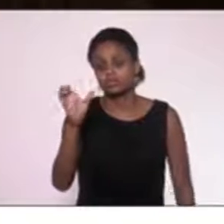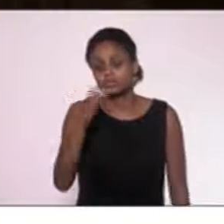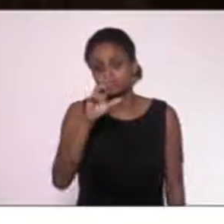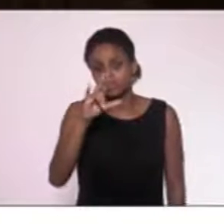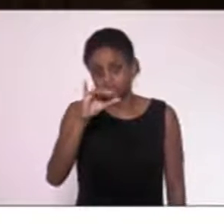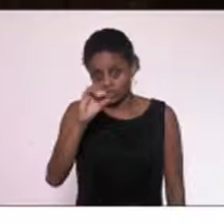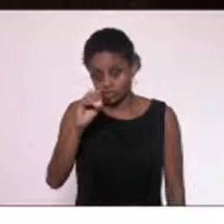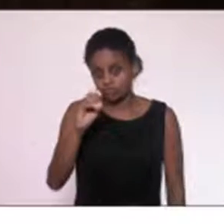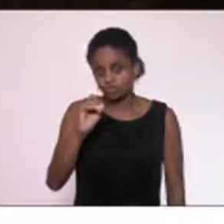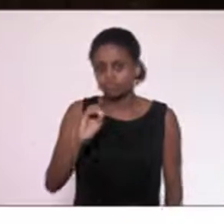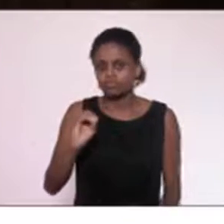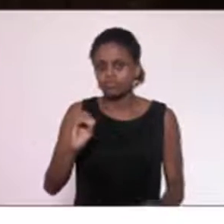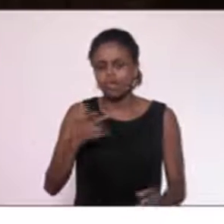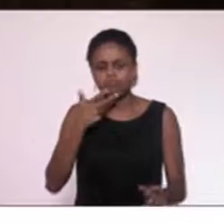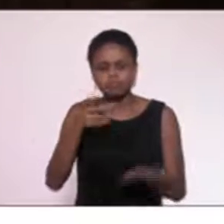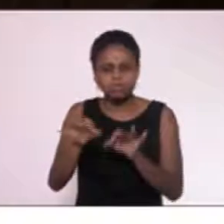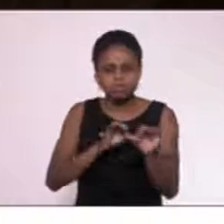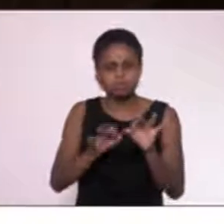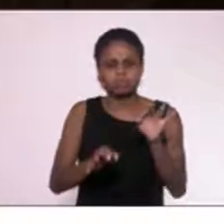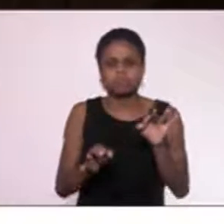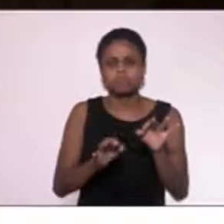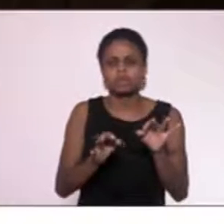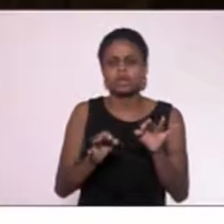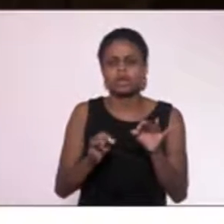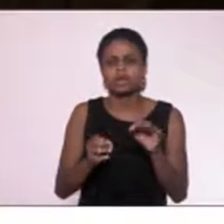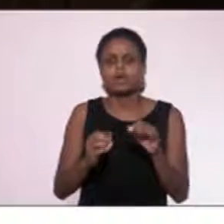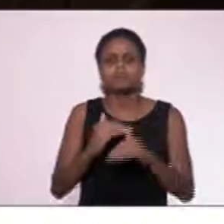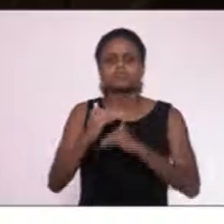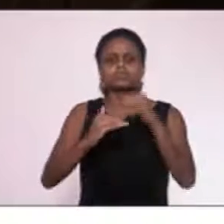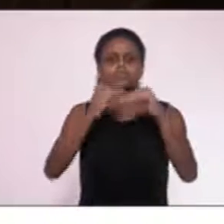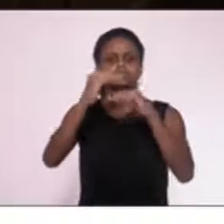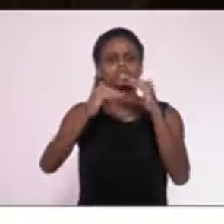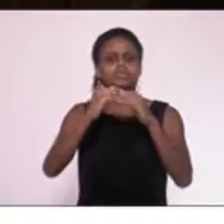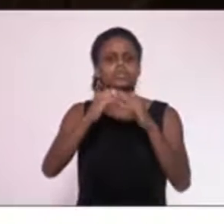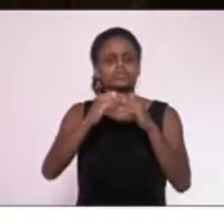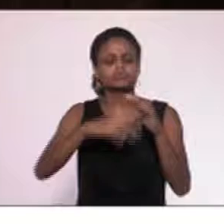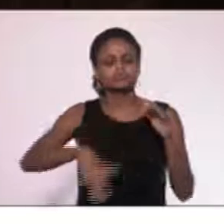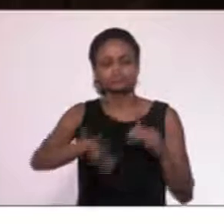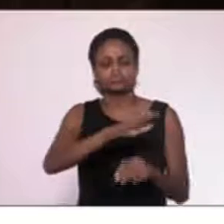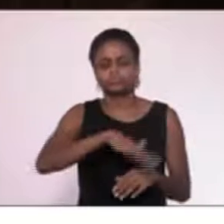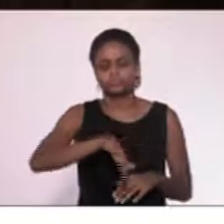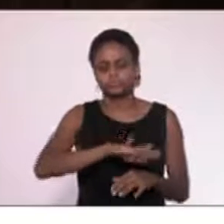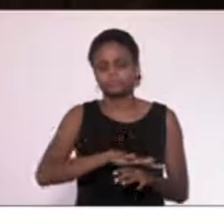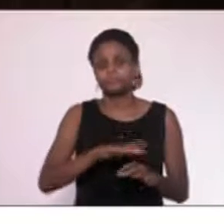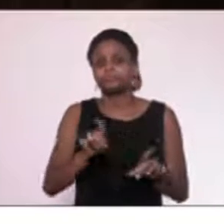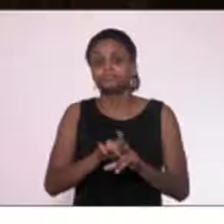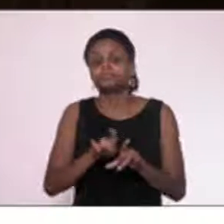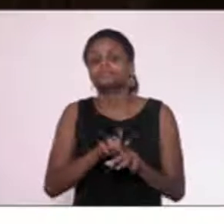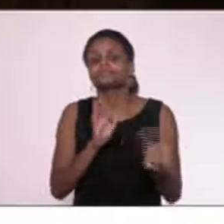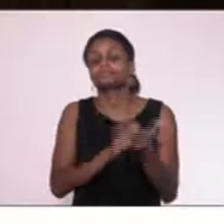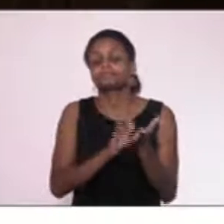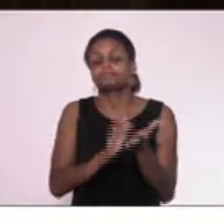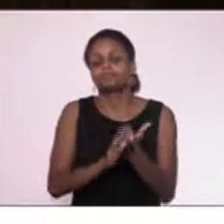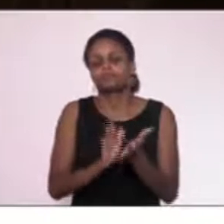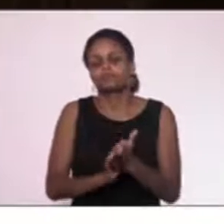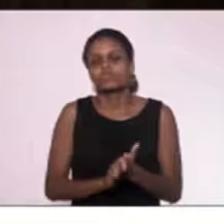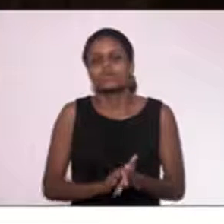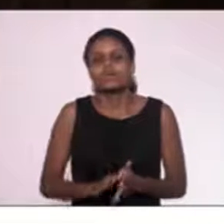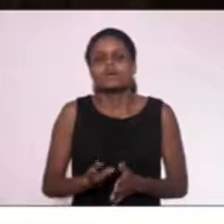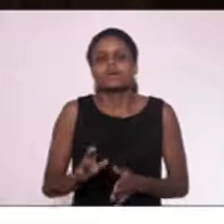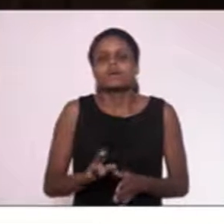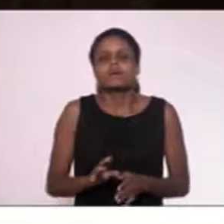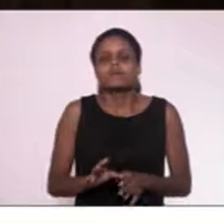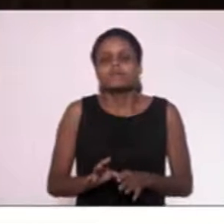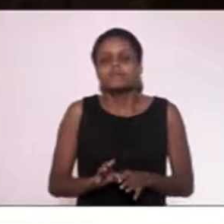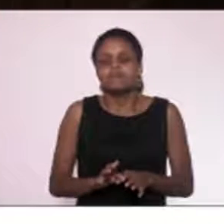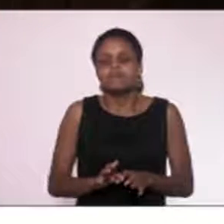proporem projetos de desenvolvimento regionais para prestigiar os